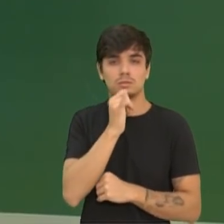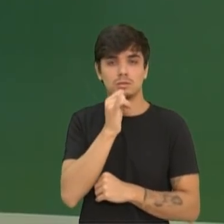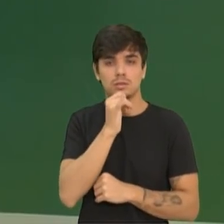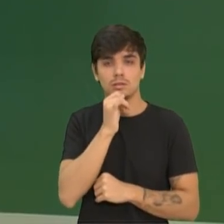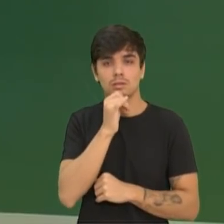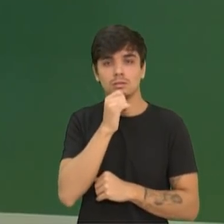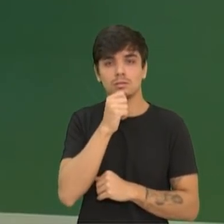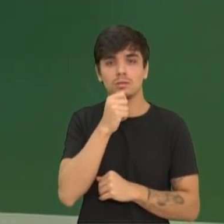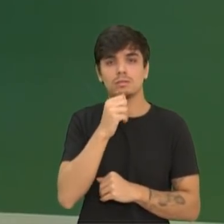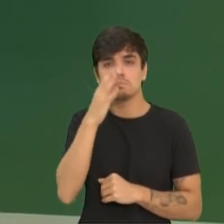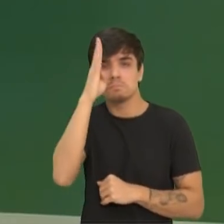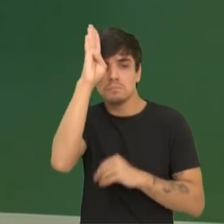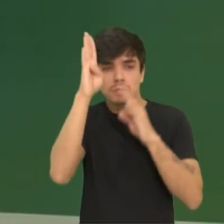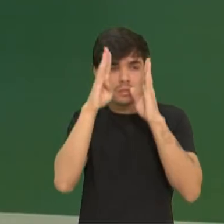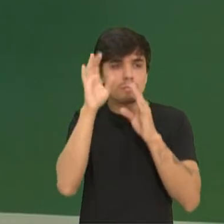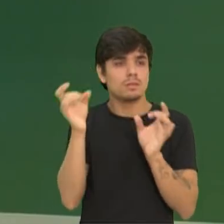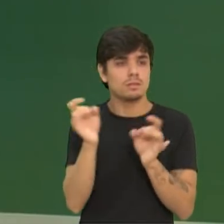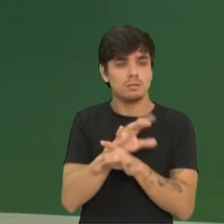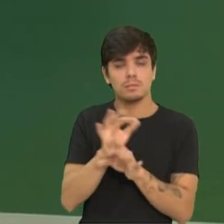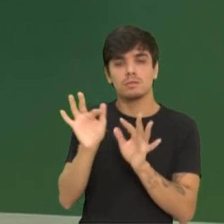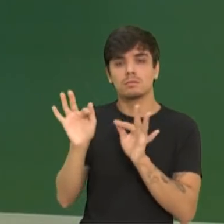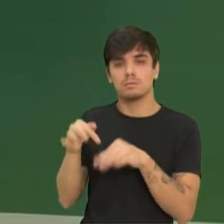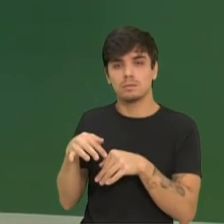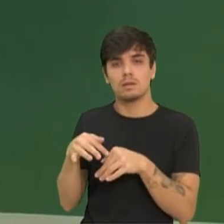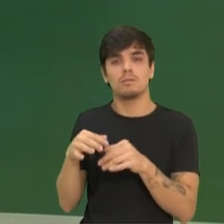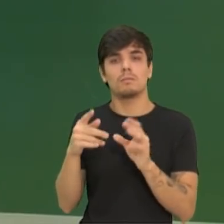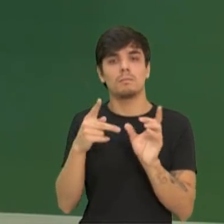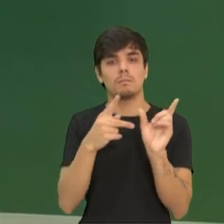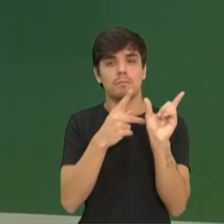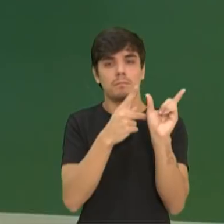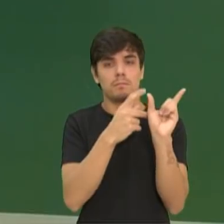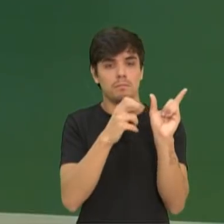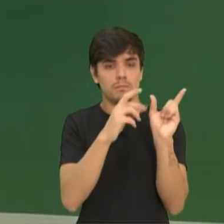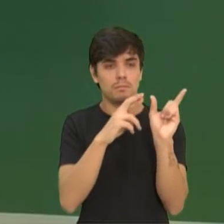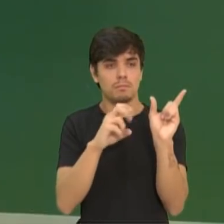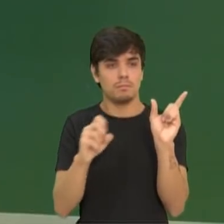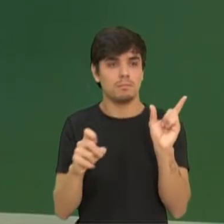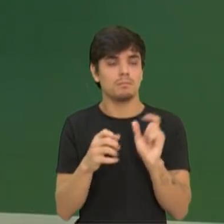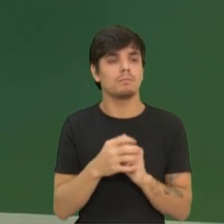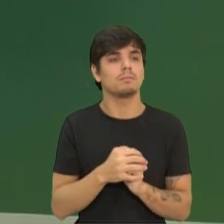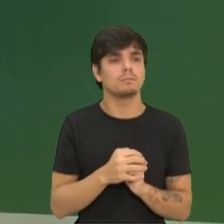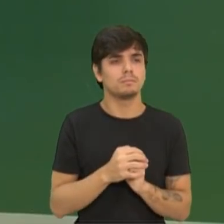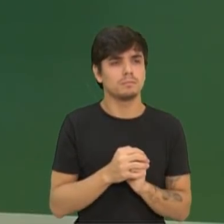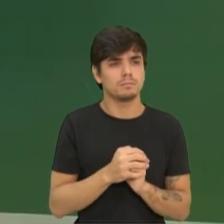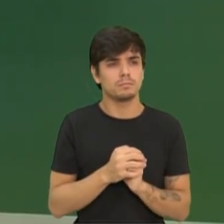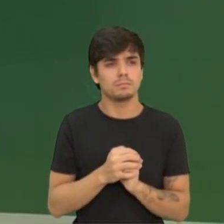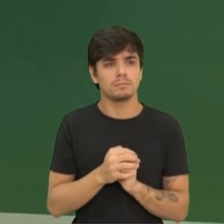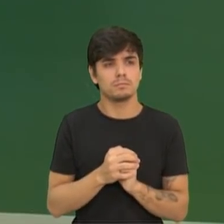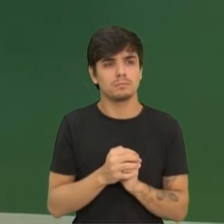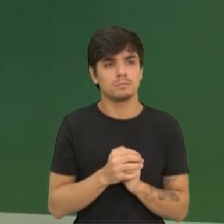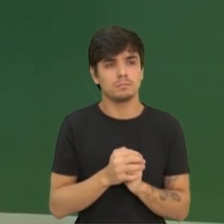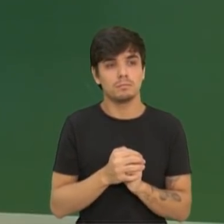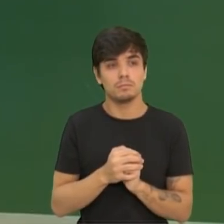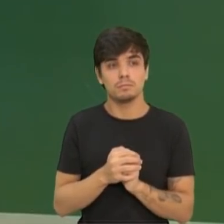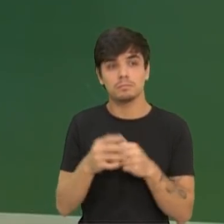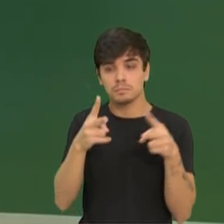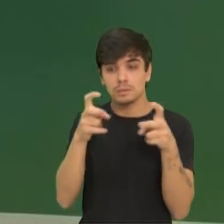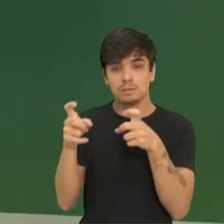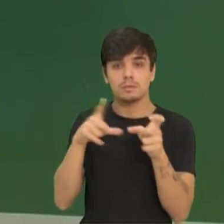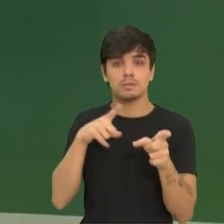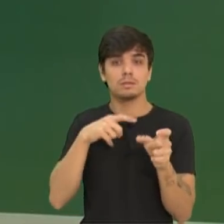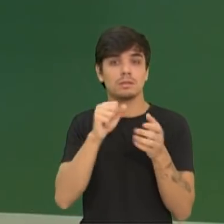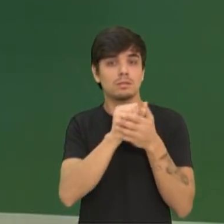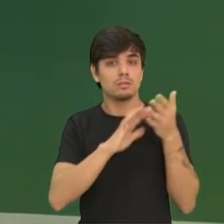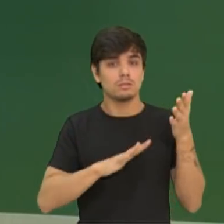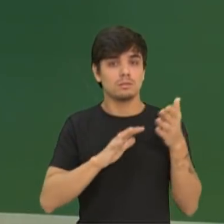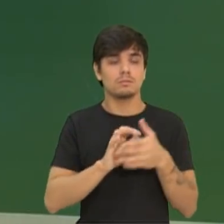principais terminações de paroxítonas. Com base nisso, temos um exercício, o de